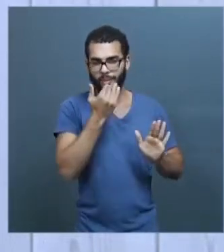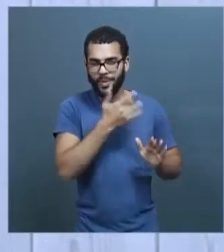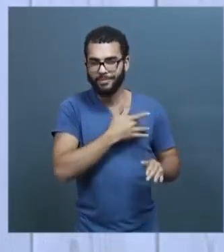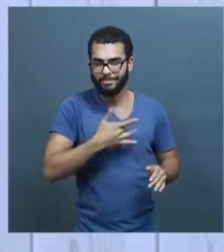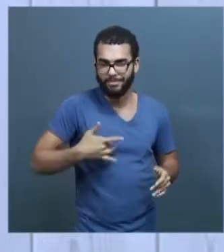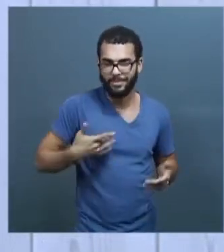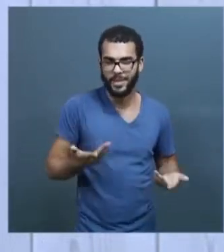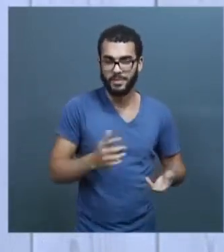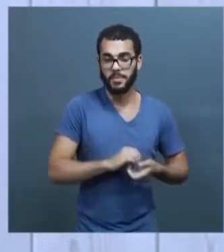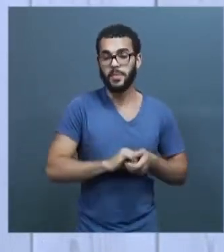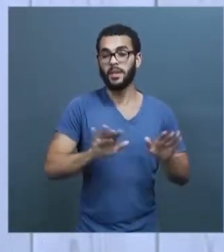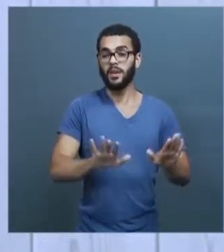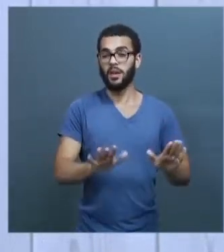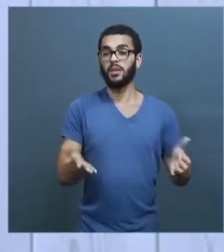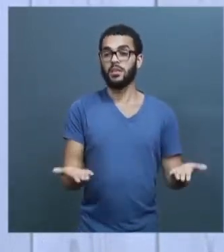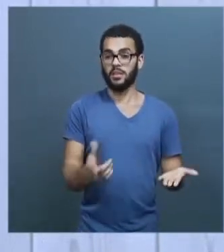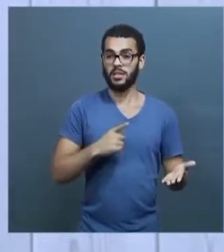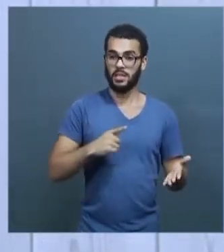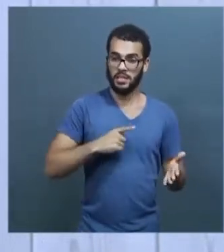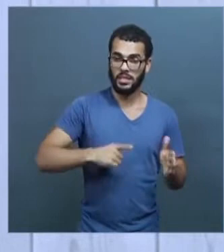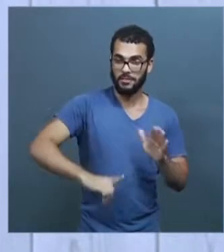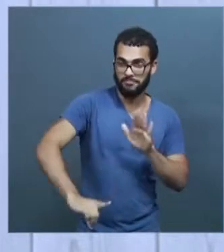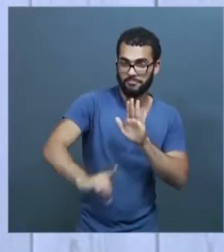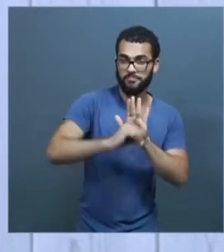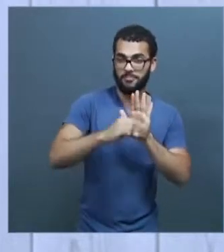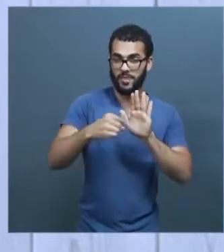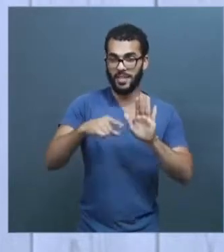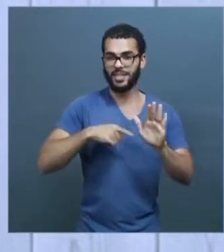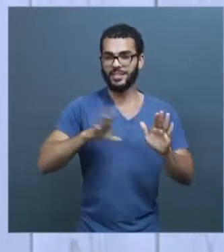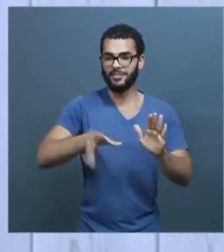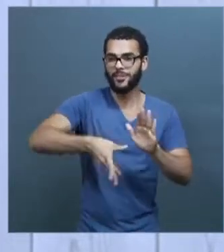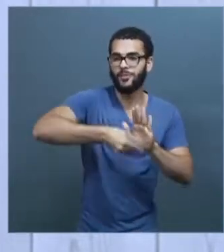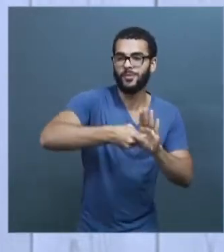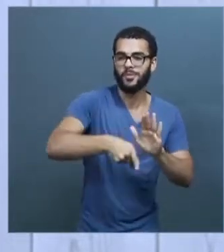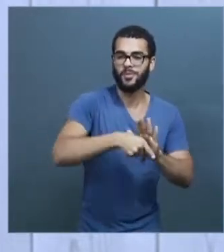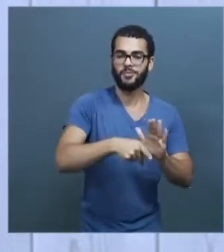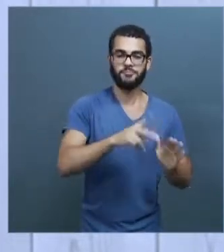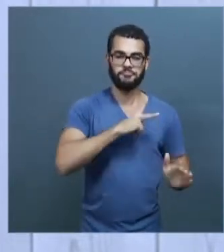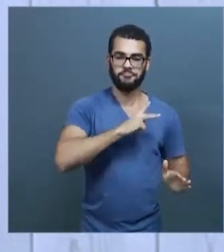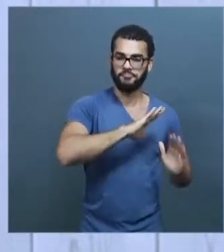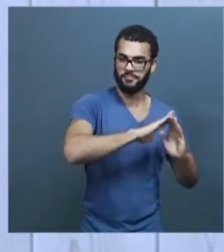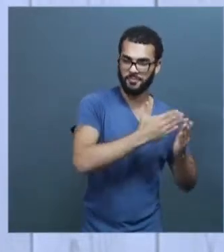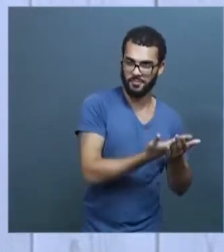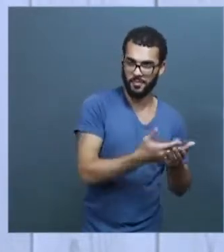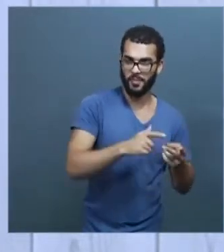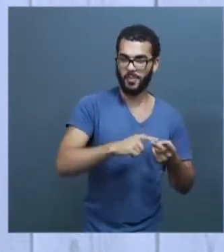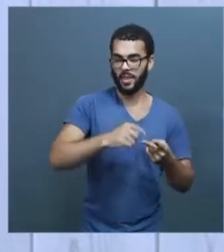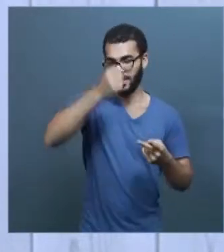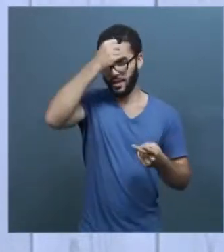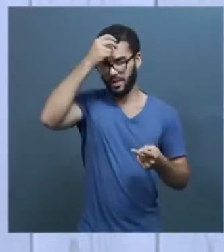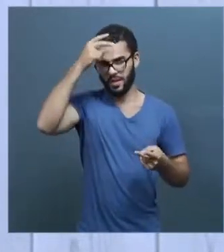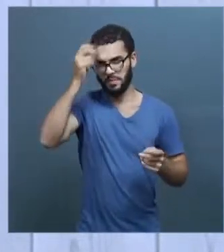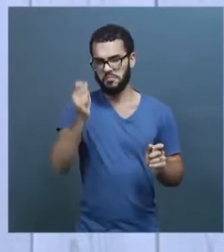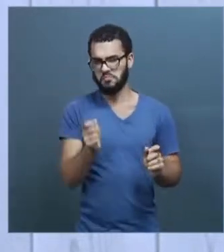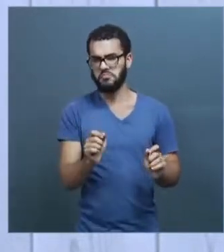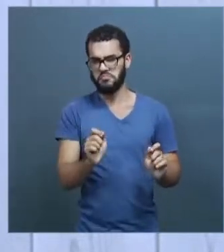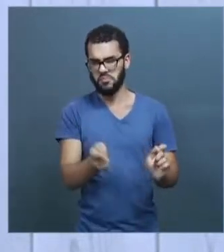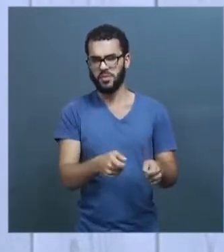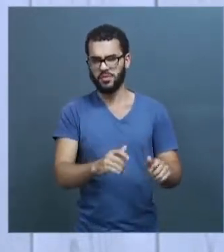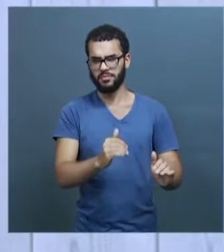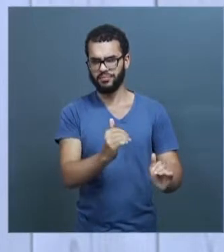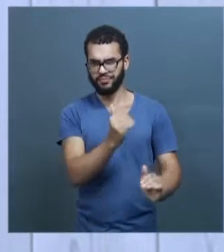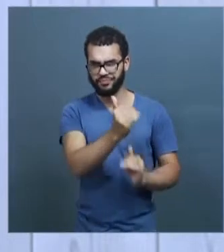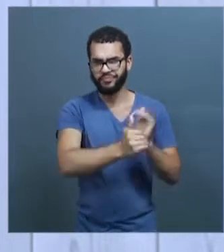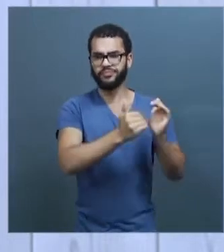escolas municipais e as particulares, principalmente, e colocar os pais junto das crianças, principalmente nas